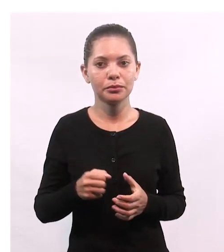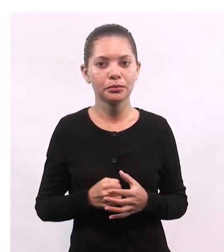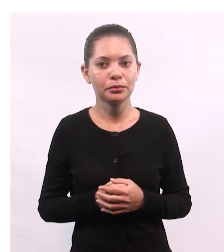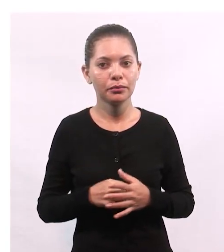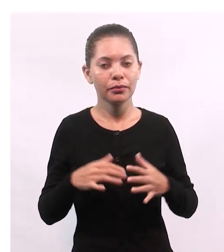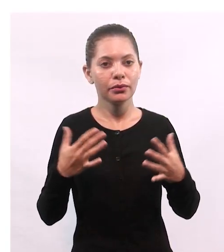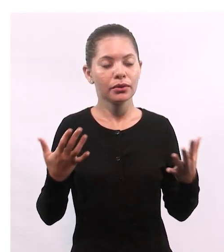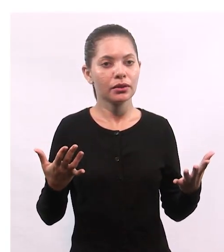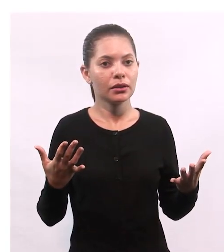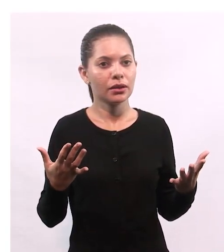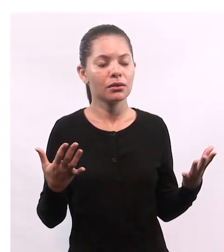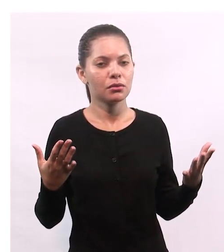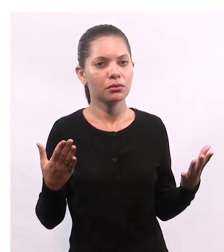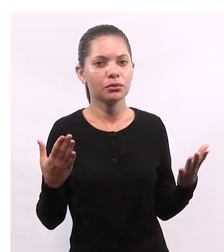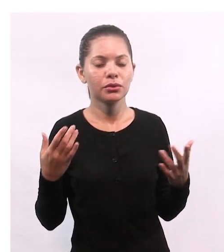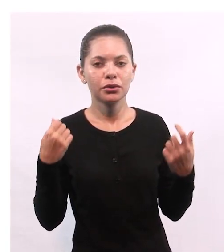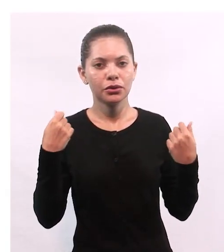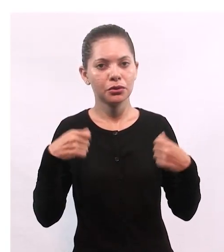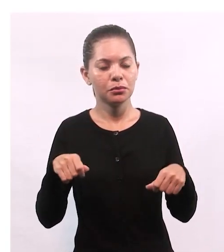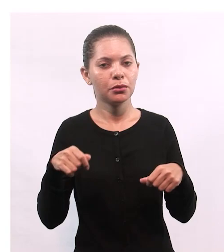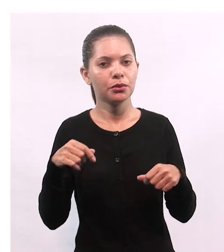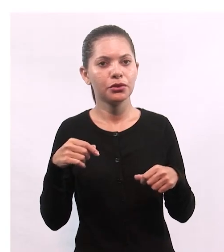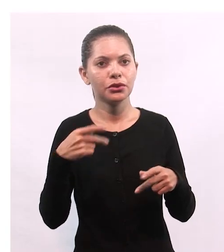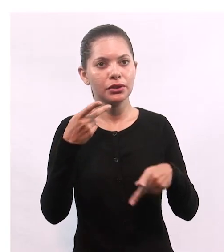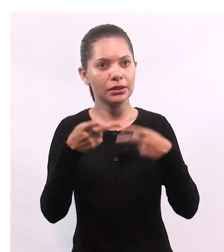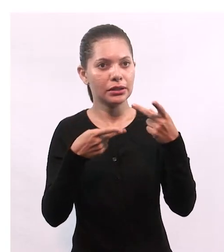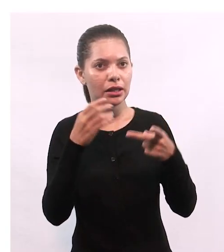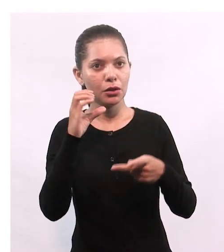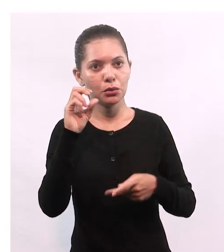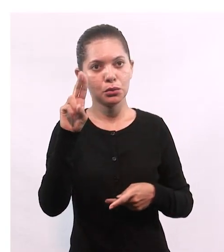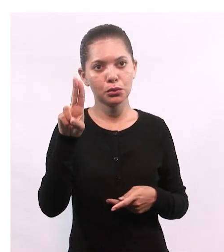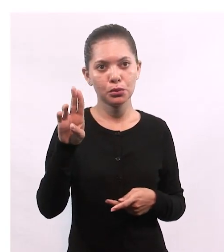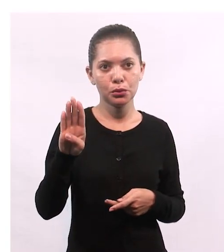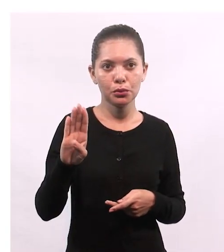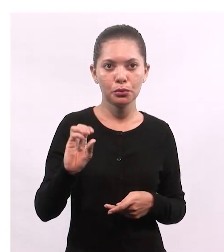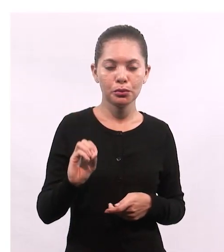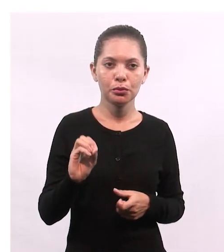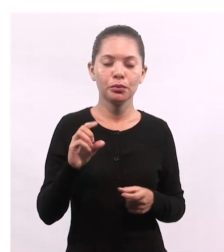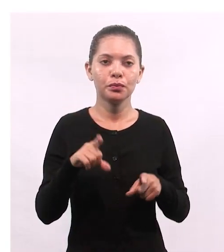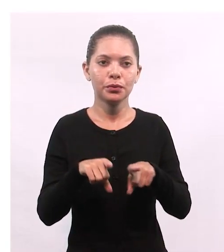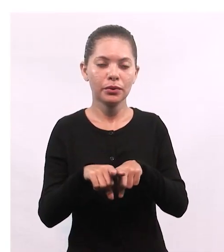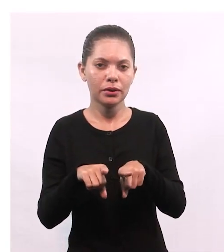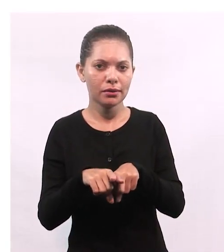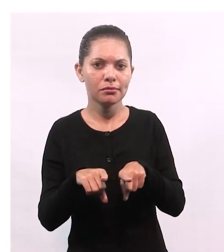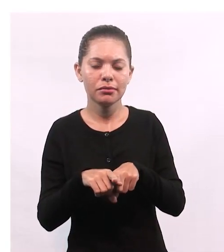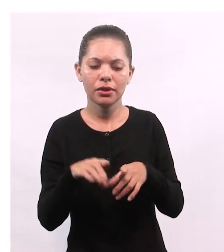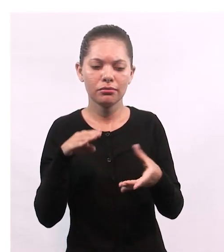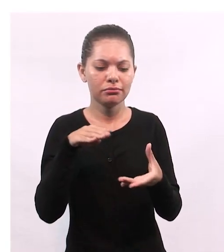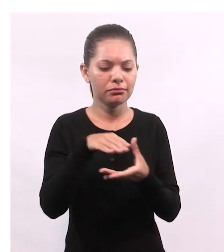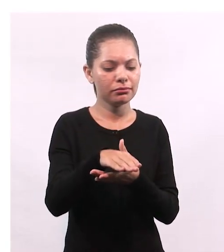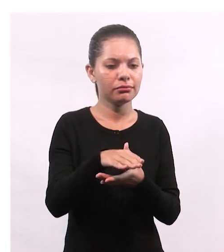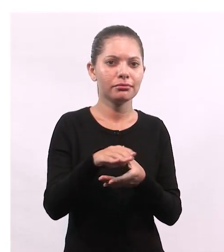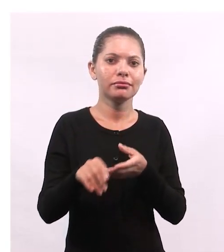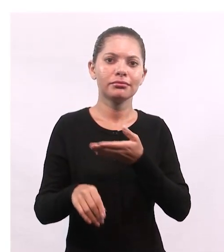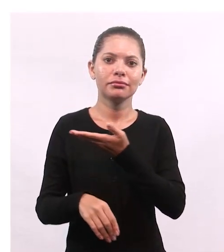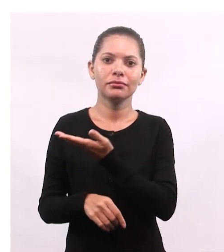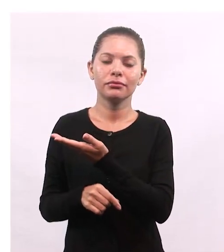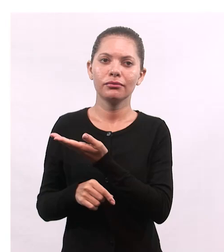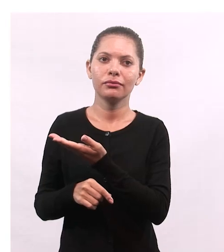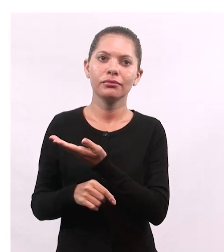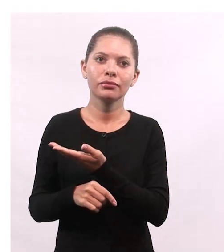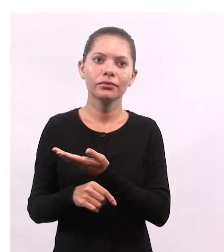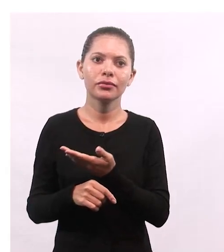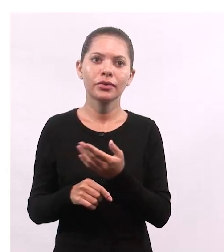paralelas. Então com isso, a gente poderia dizer que o cubo, que a gente chamou de cubo, também é um